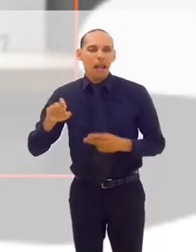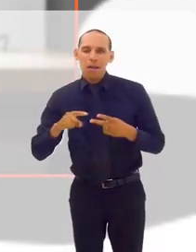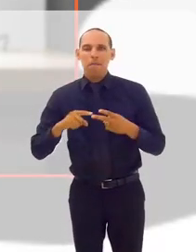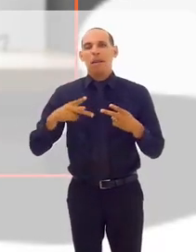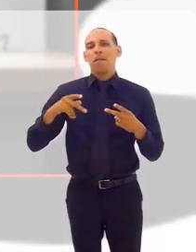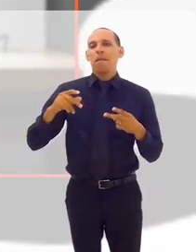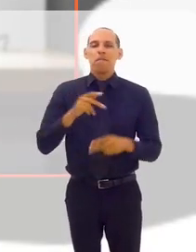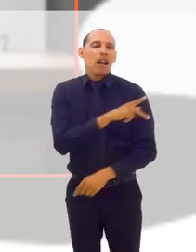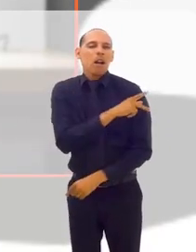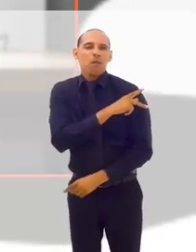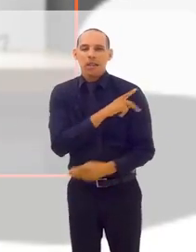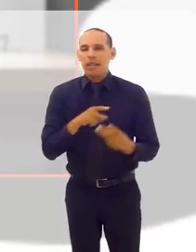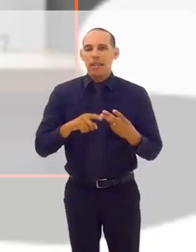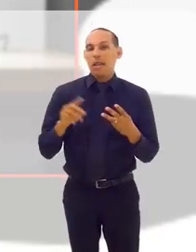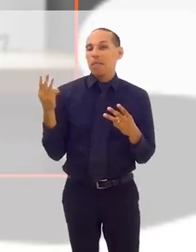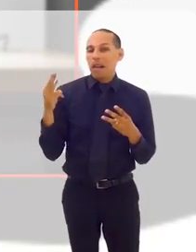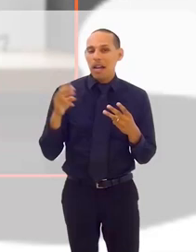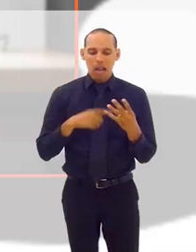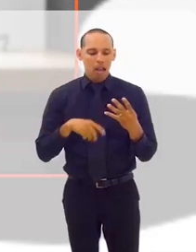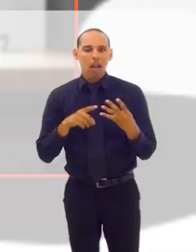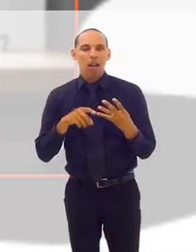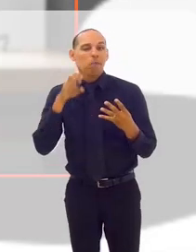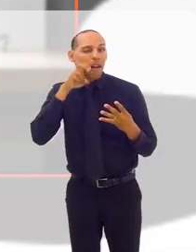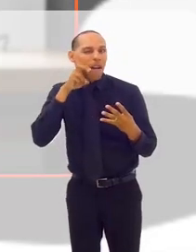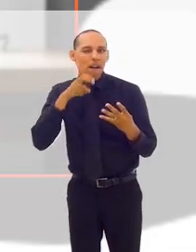no Piauí, no Maranhão, no Rio Grande do Sul, no Rio Grande do